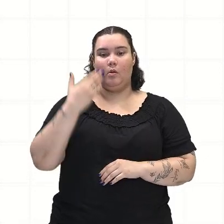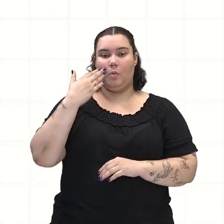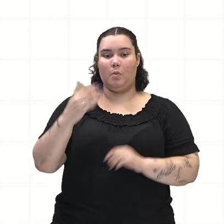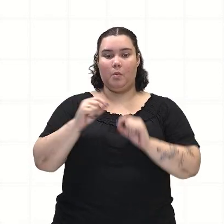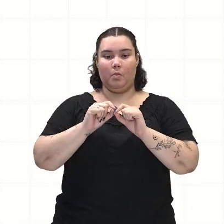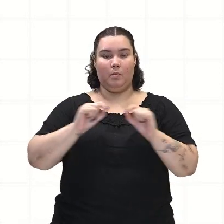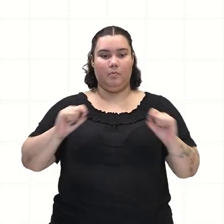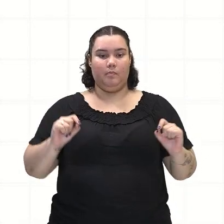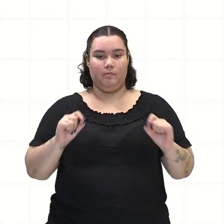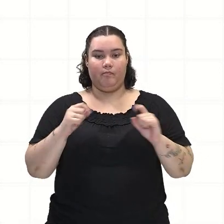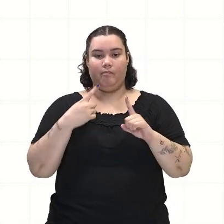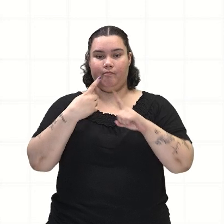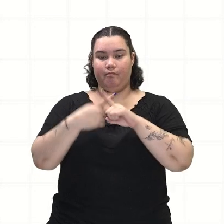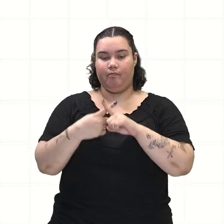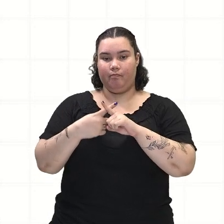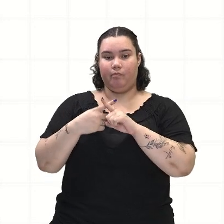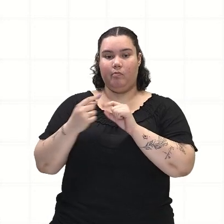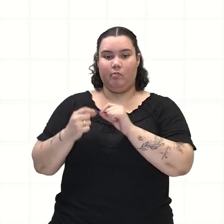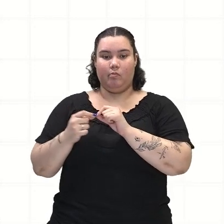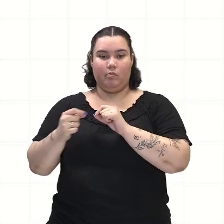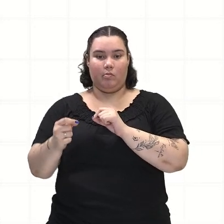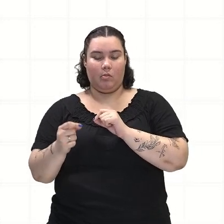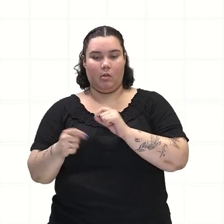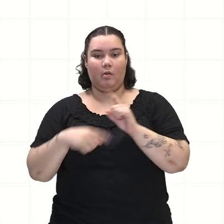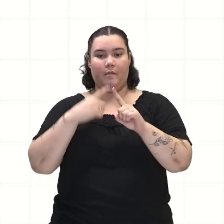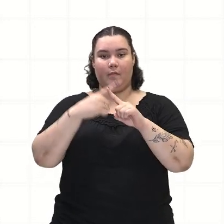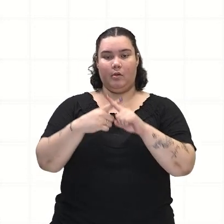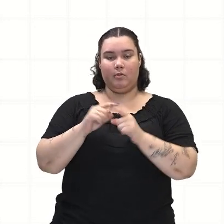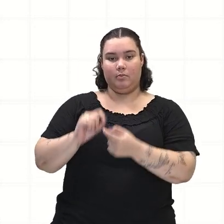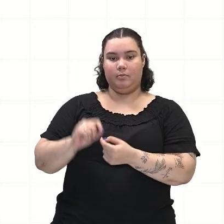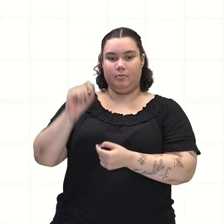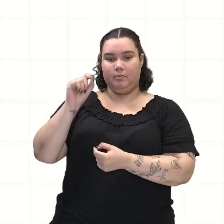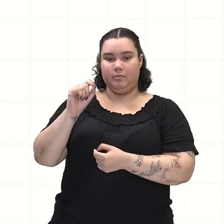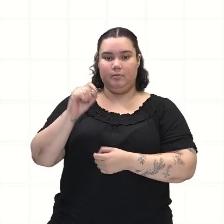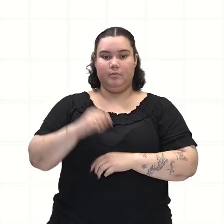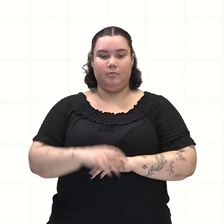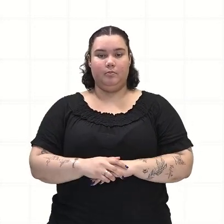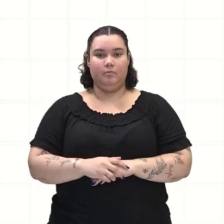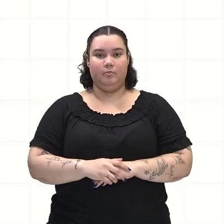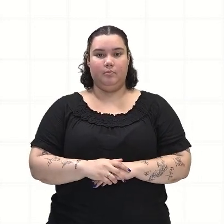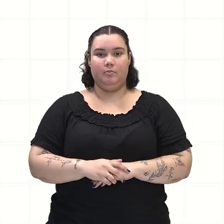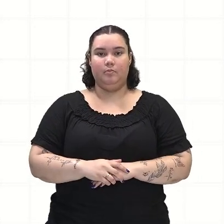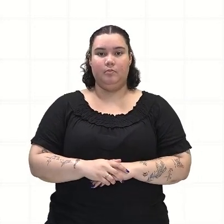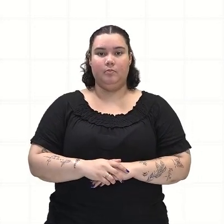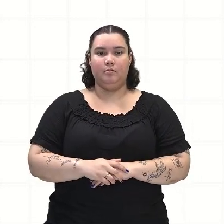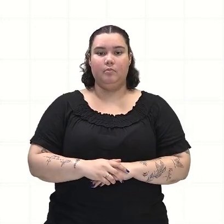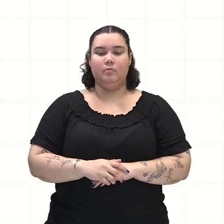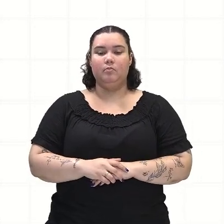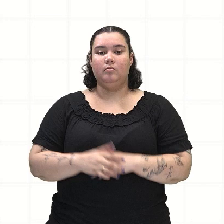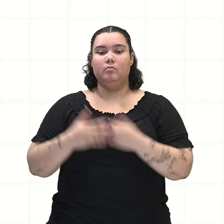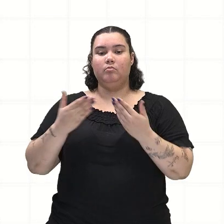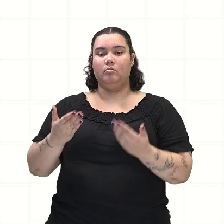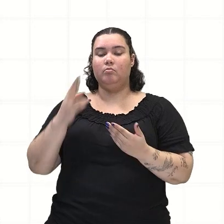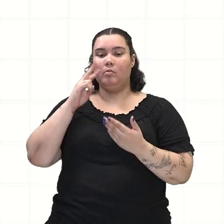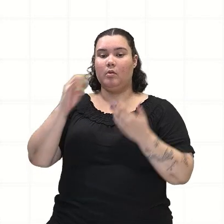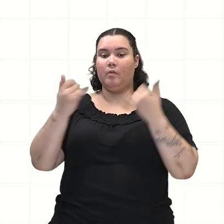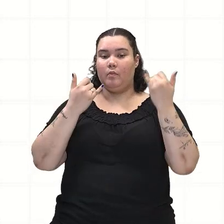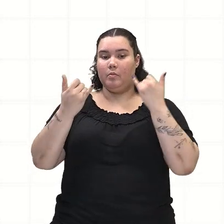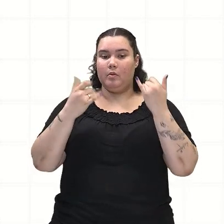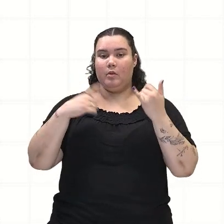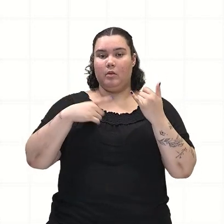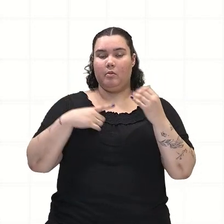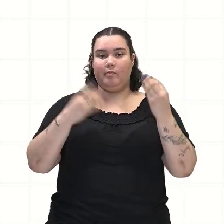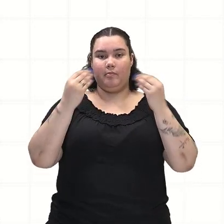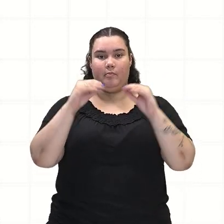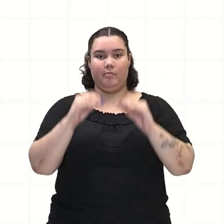comprimento, multiplicar pela largura e multiplicar pela altura. os dados que foi dado no problema,